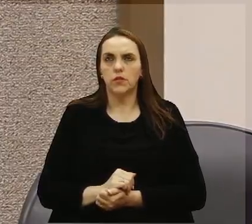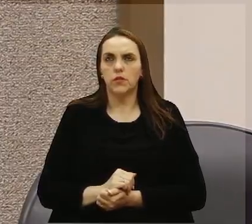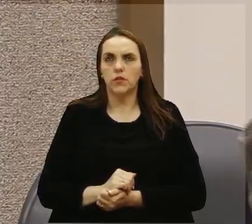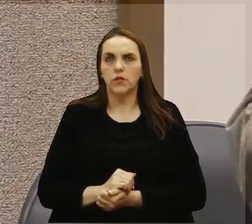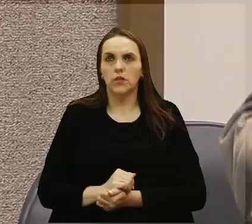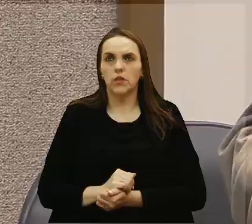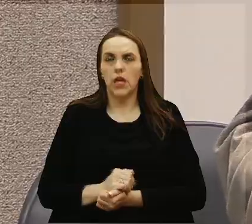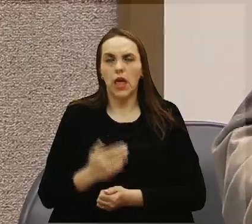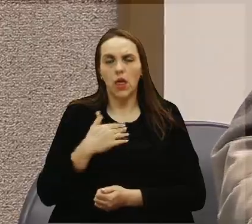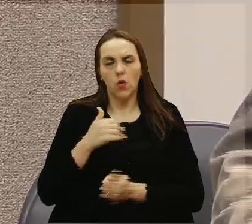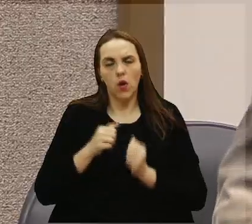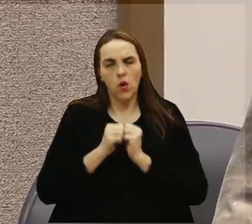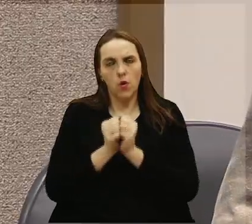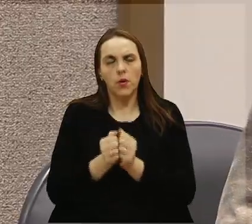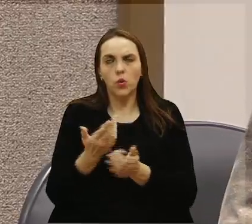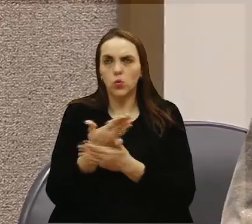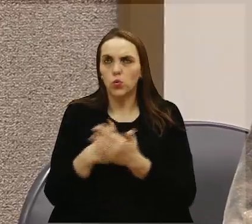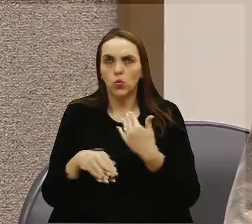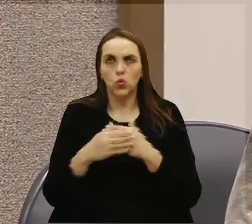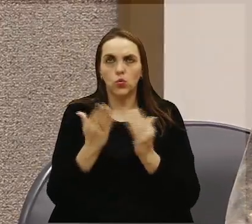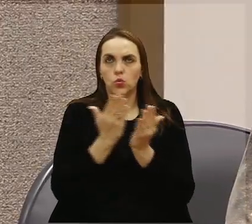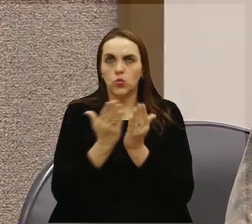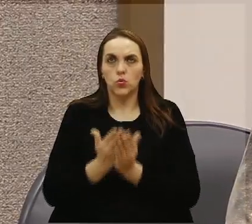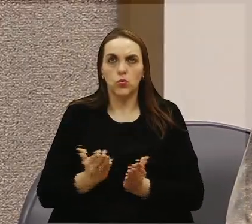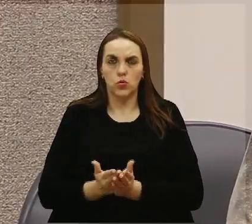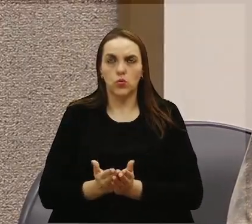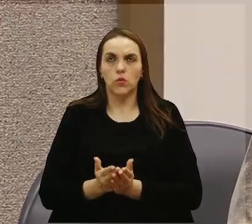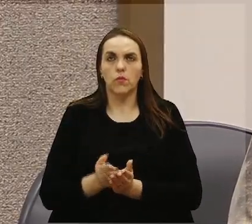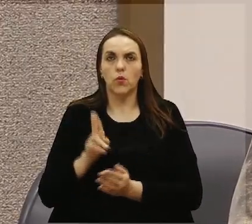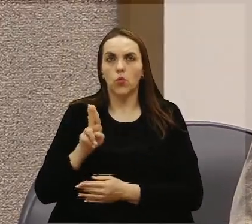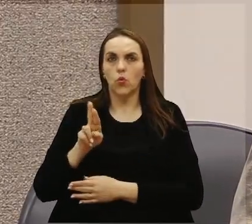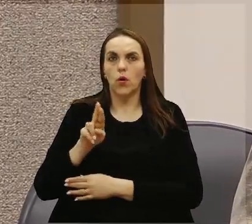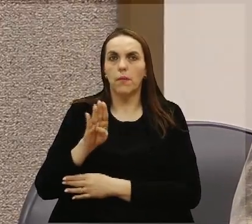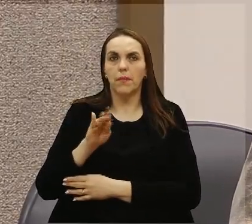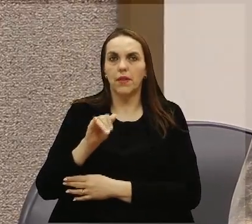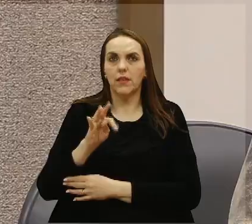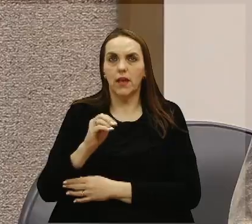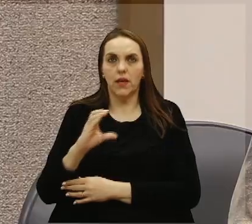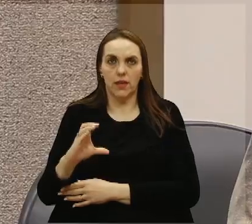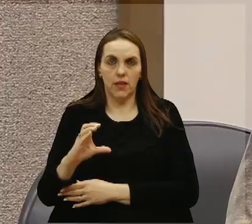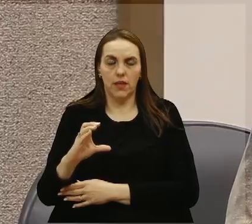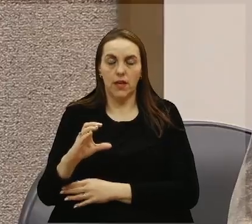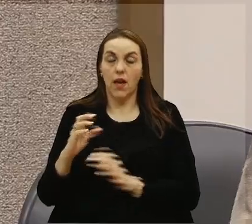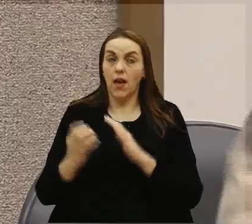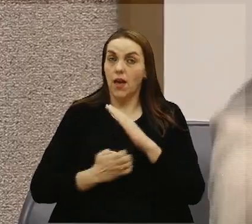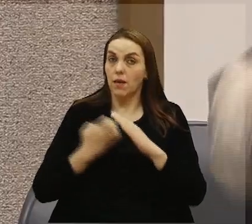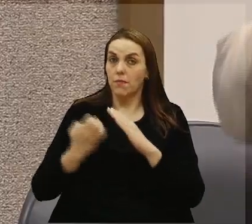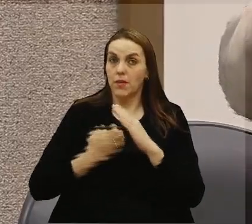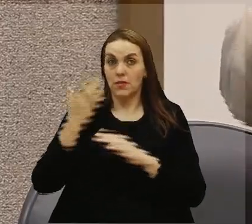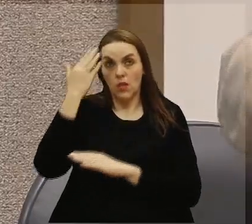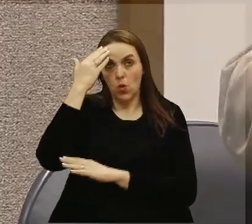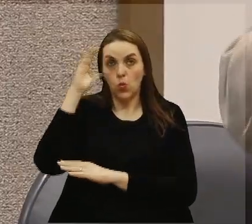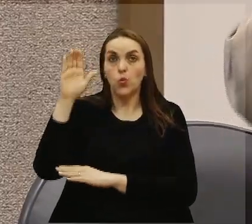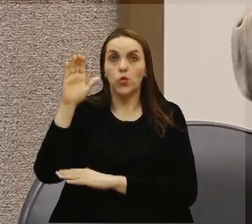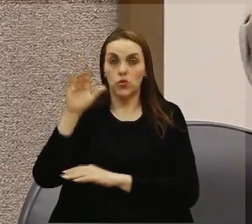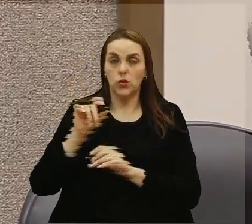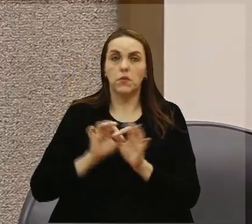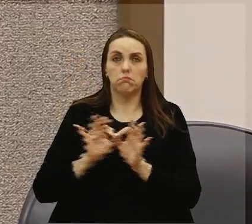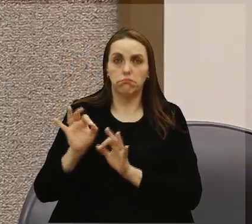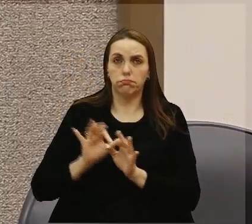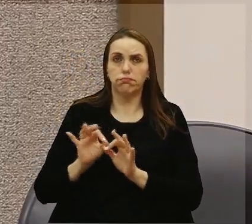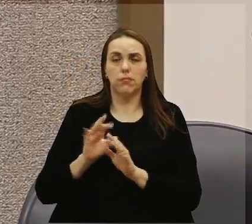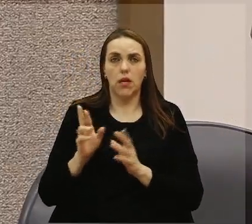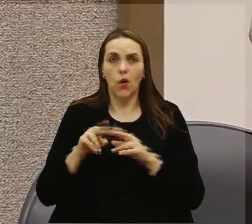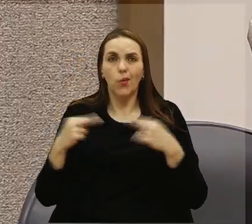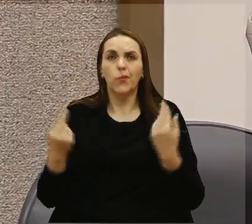Eu acompanhei todo o estudo da Urbitec, essa empresa de Curitiba que fez o transporte, que tivemos muitas audiências públicas